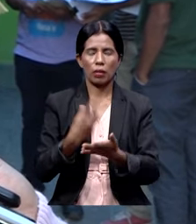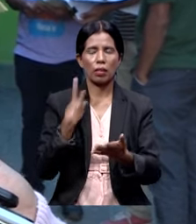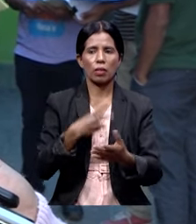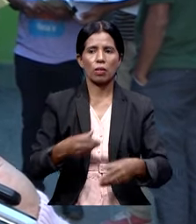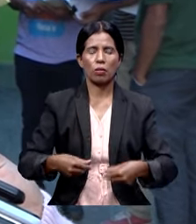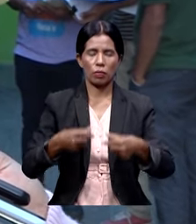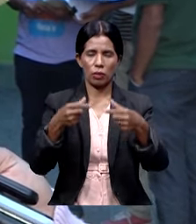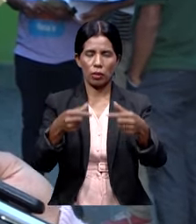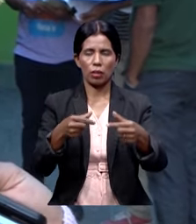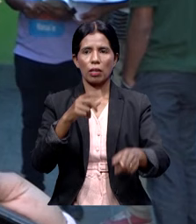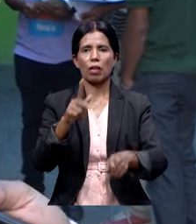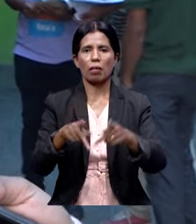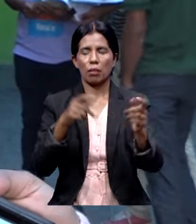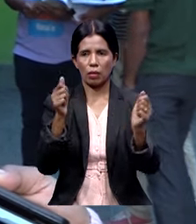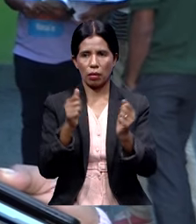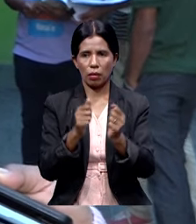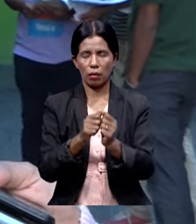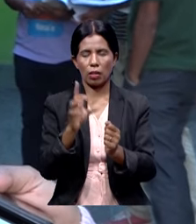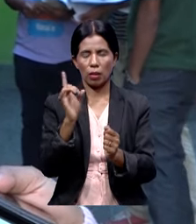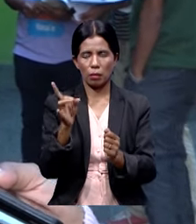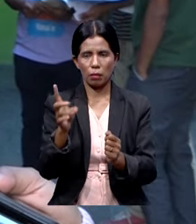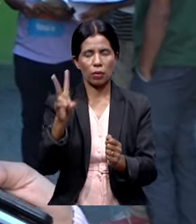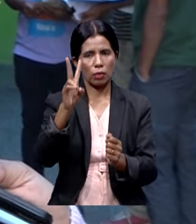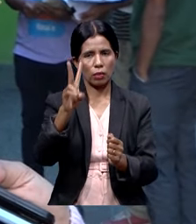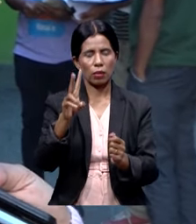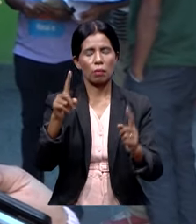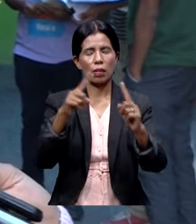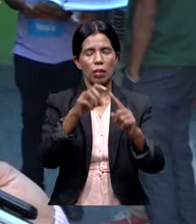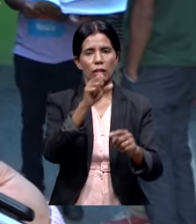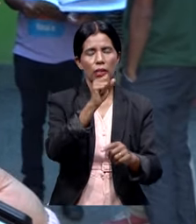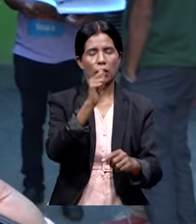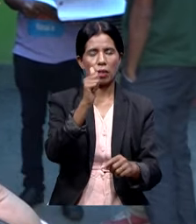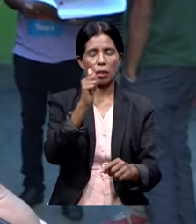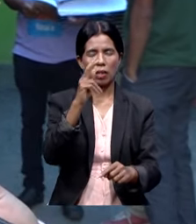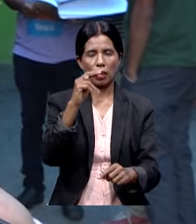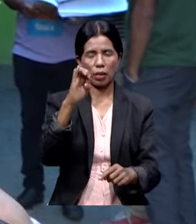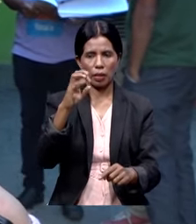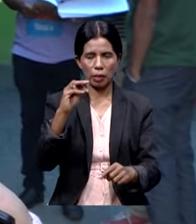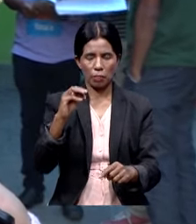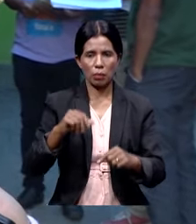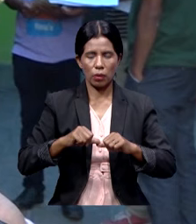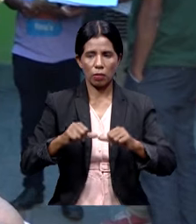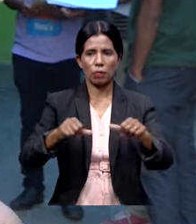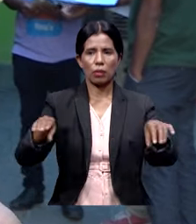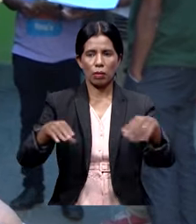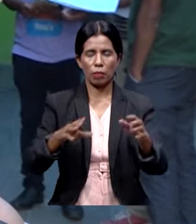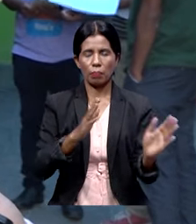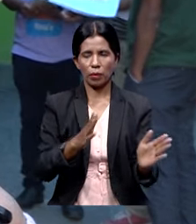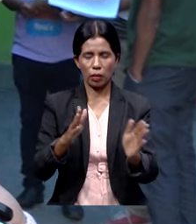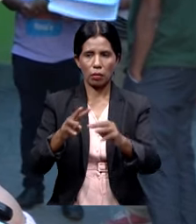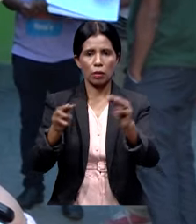tang ema walu nul resin rua ba iha SNAI atau ne sira bele kontinu Serviço. Proseso munisipiu